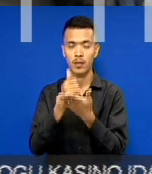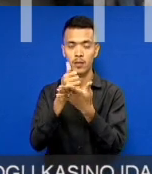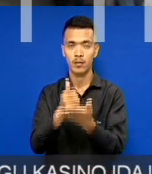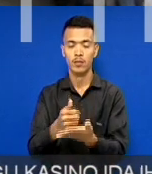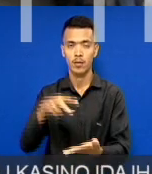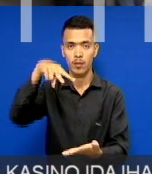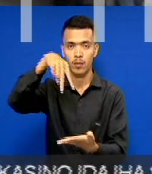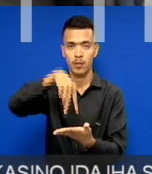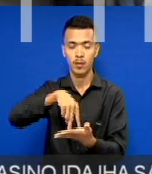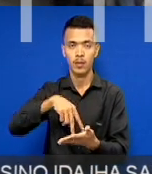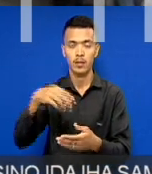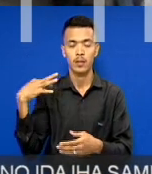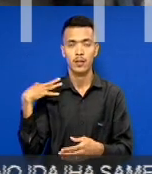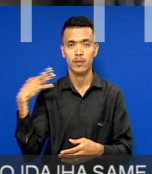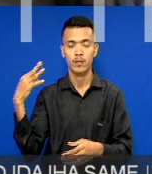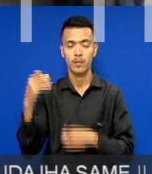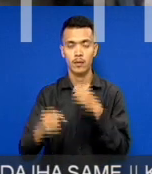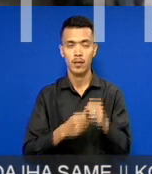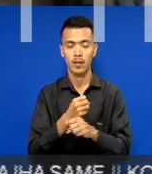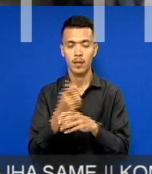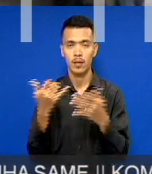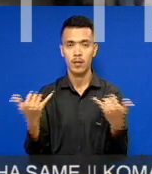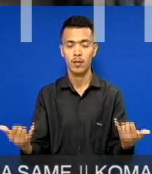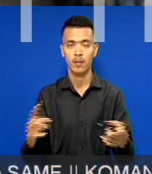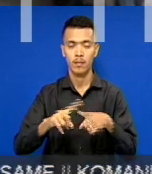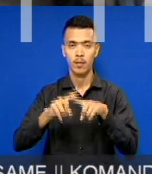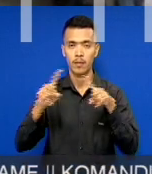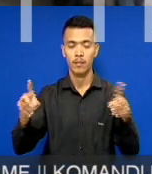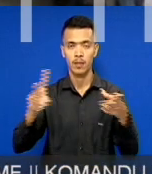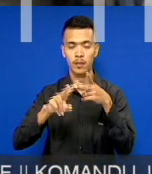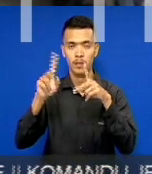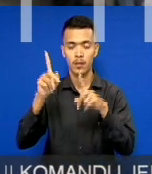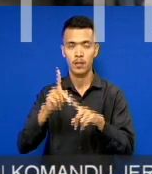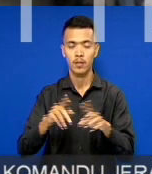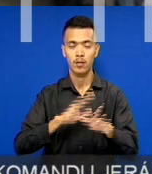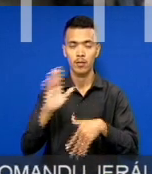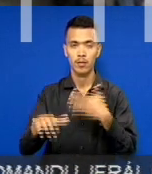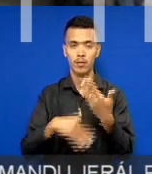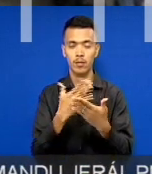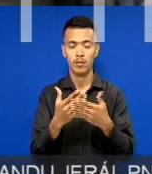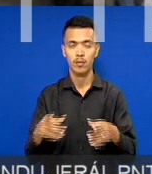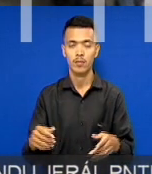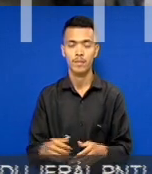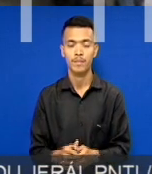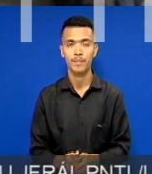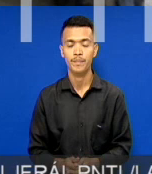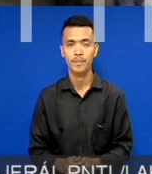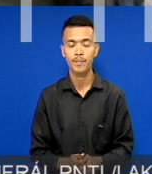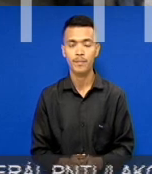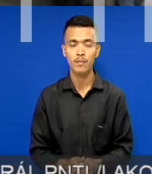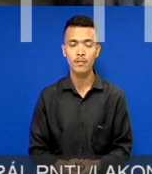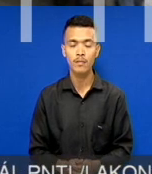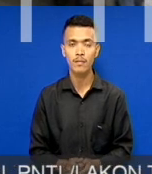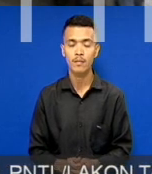berhari durante mandato ida de. Maybe si coopera ho istu sama tu tu asa liga veterano sira. Istu sama tu tu nebe ke relevant ida